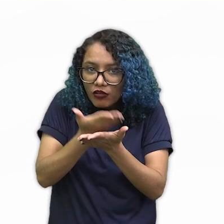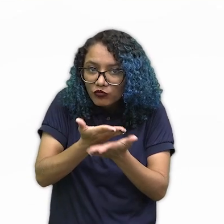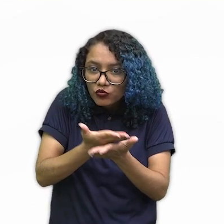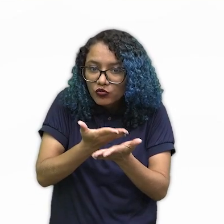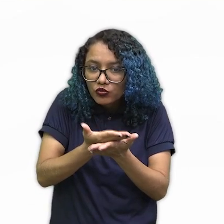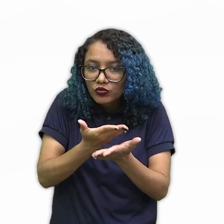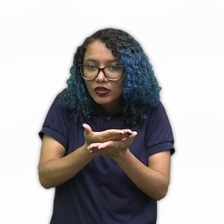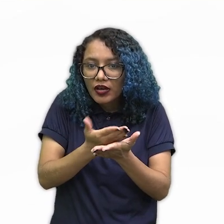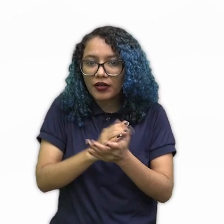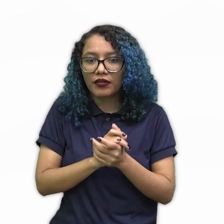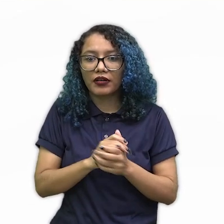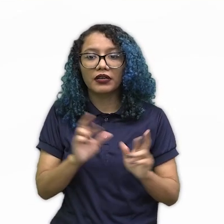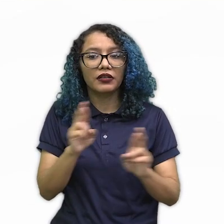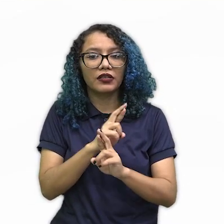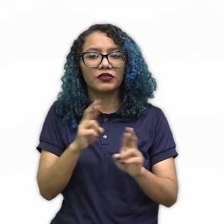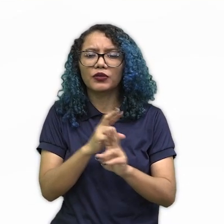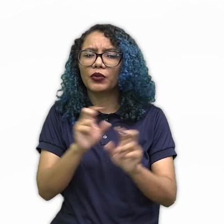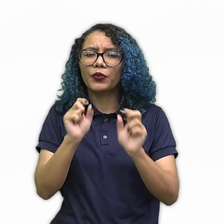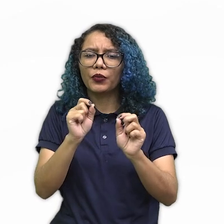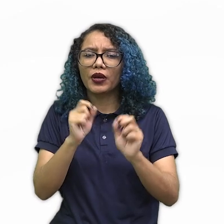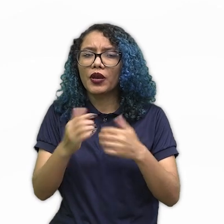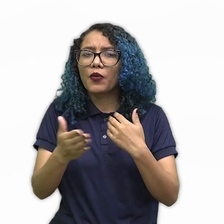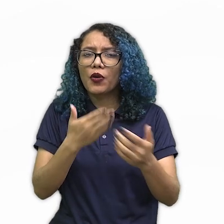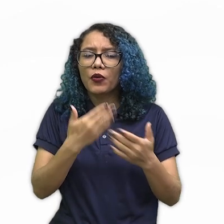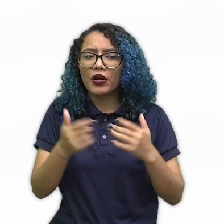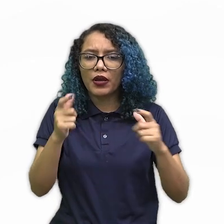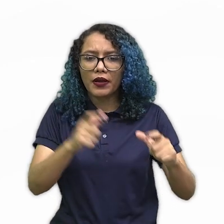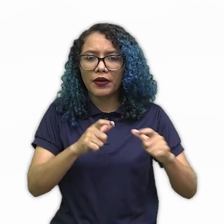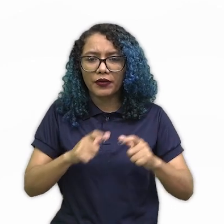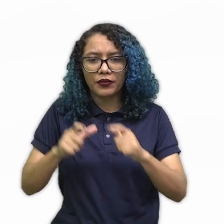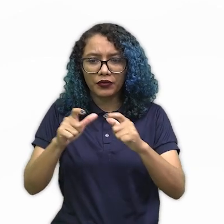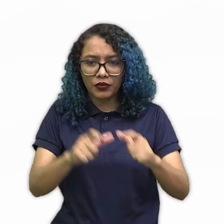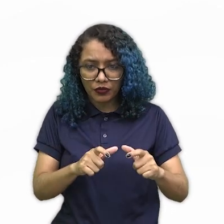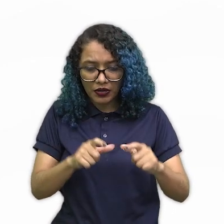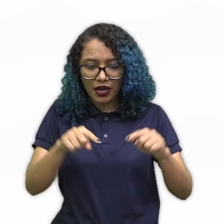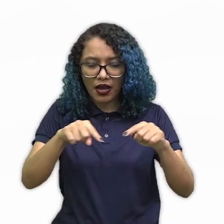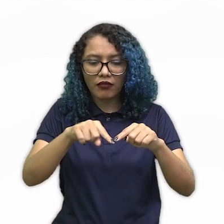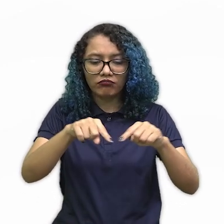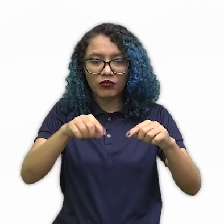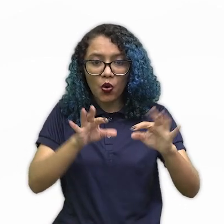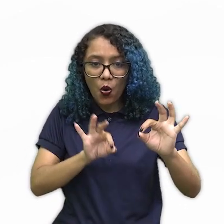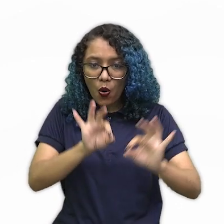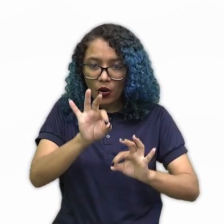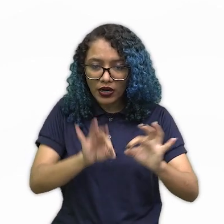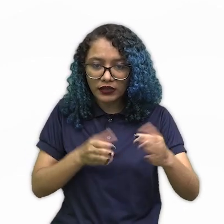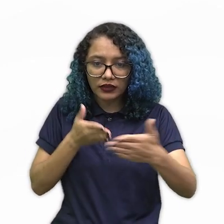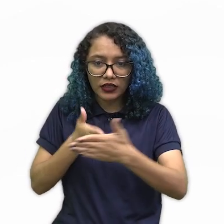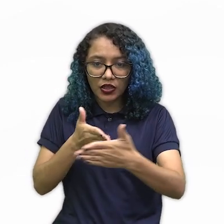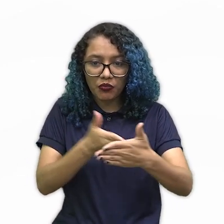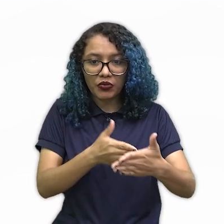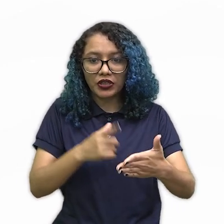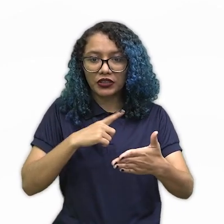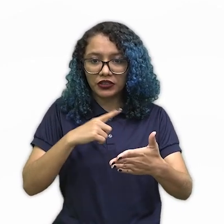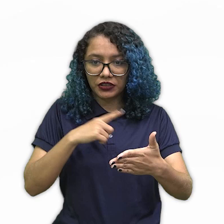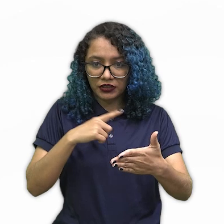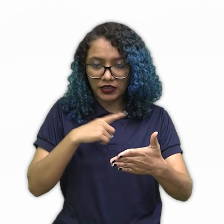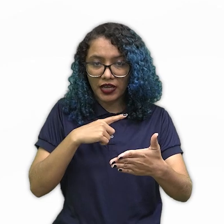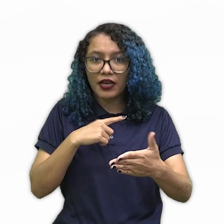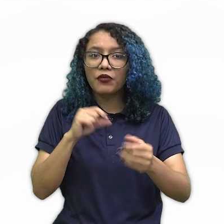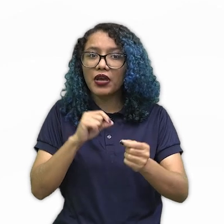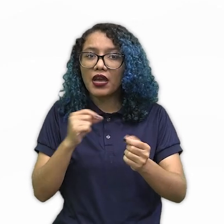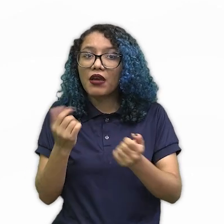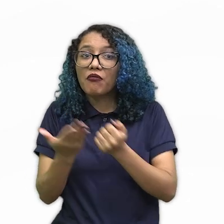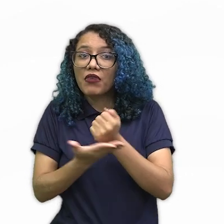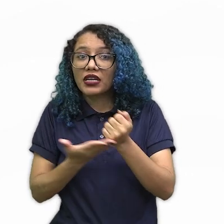está relacionada ali a qualquer espaço definido e delimitado por e a partir